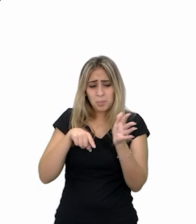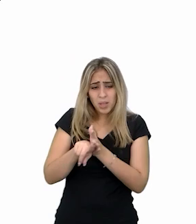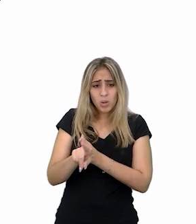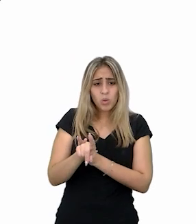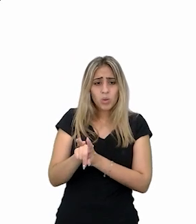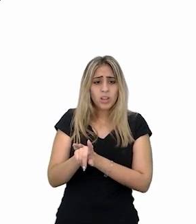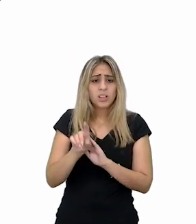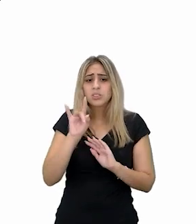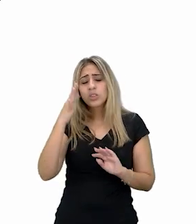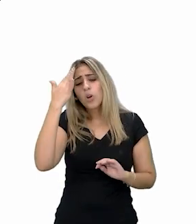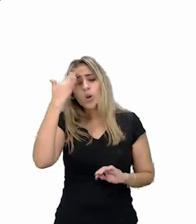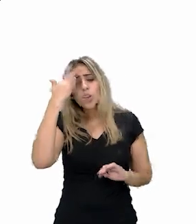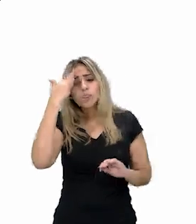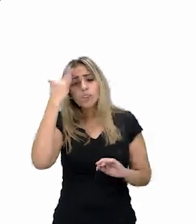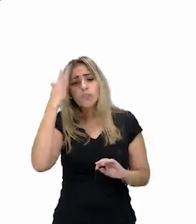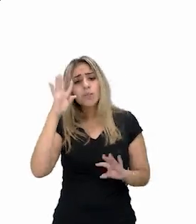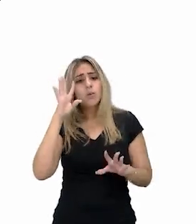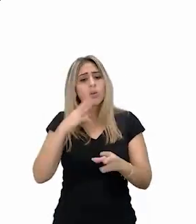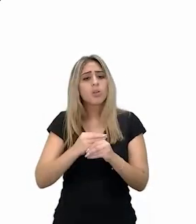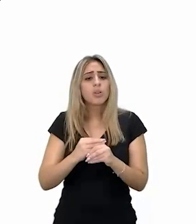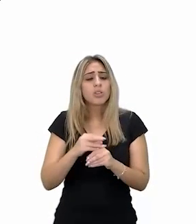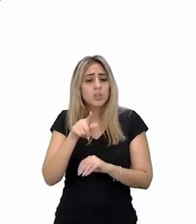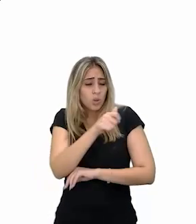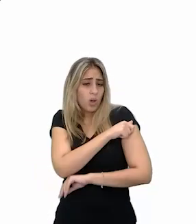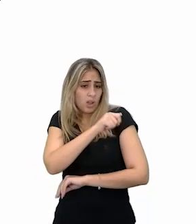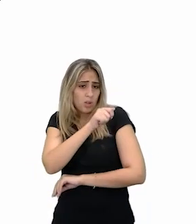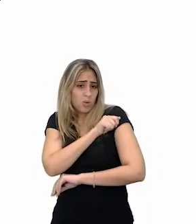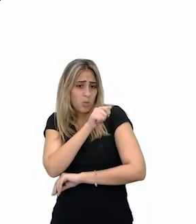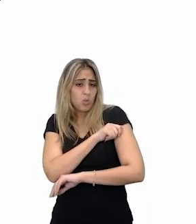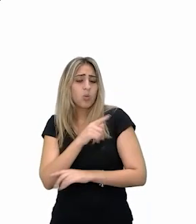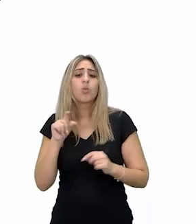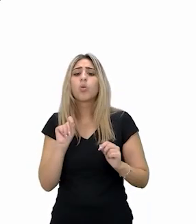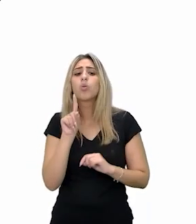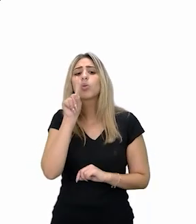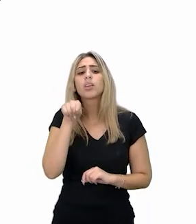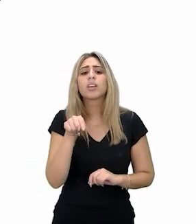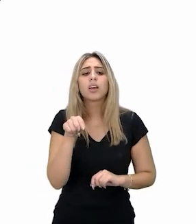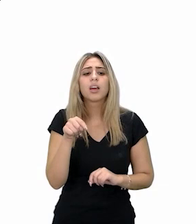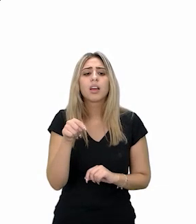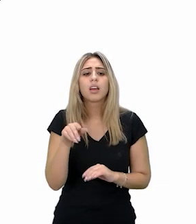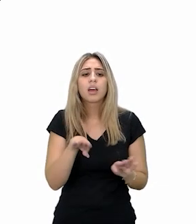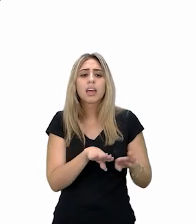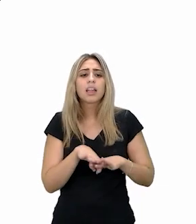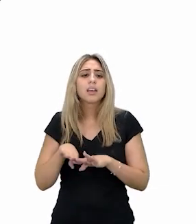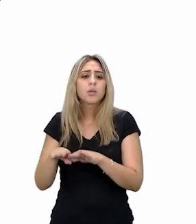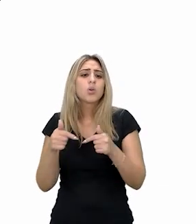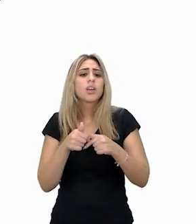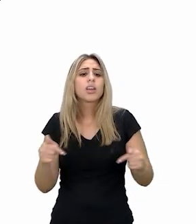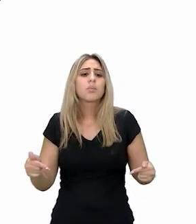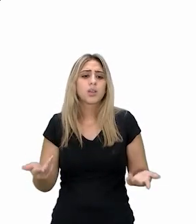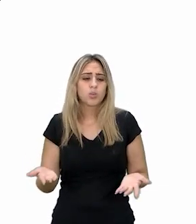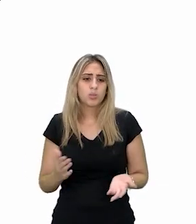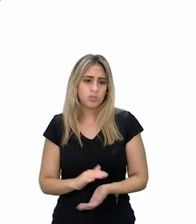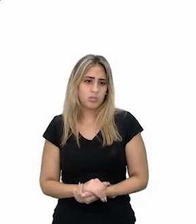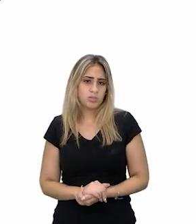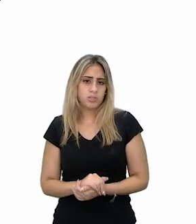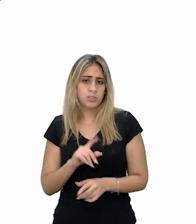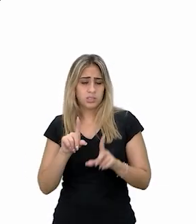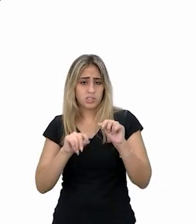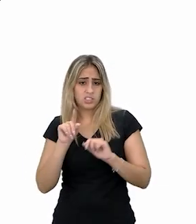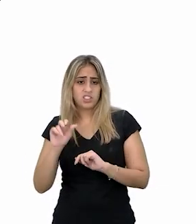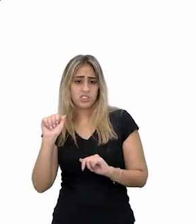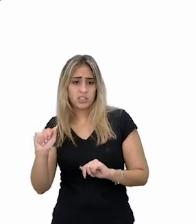pergunta, ela só quer, né, compreender do estudante o que é equilíbrio químico. Né? Então, por exemplo, a alternativa A,